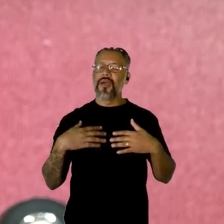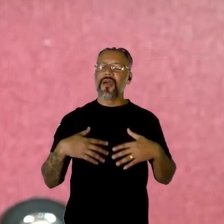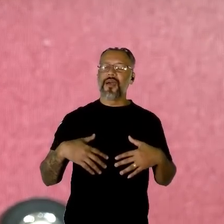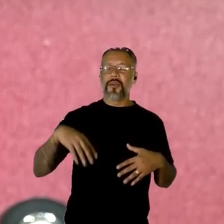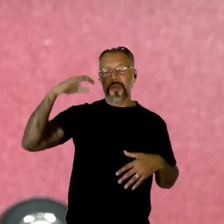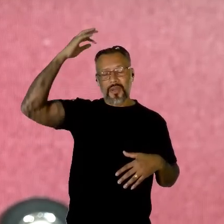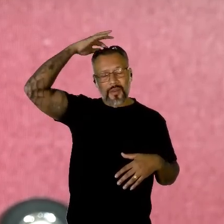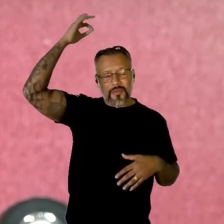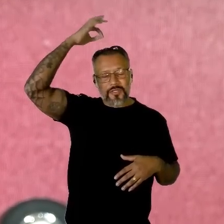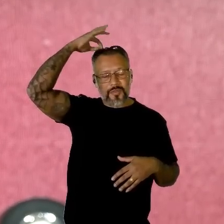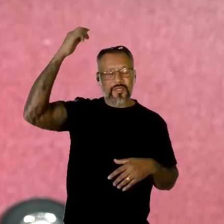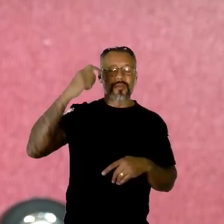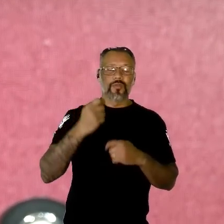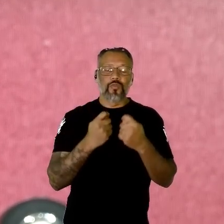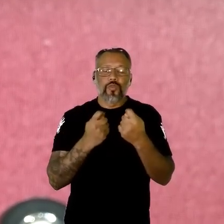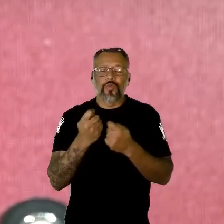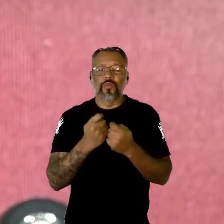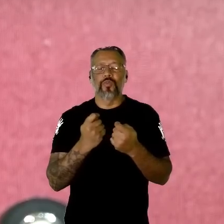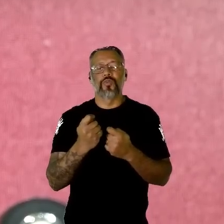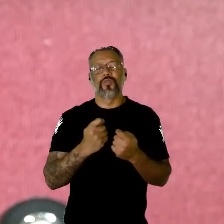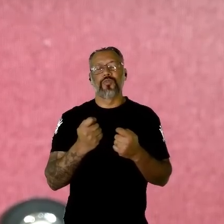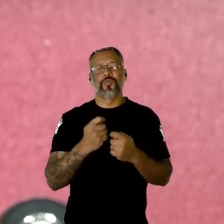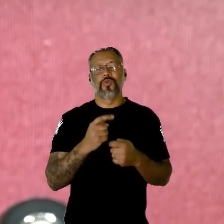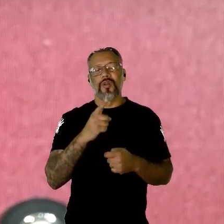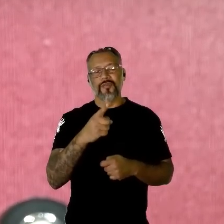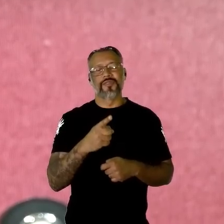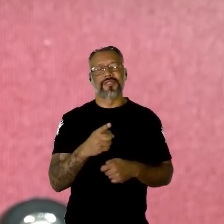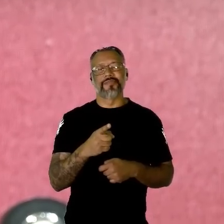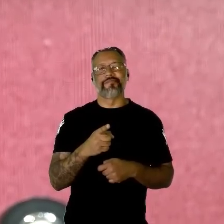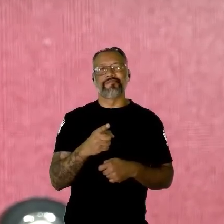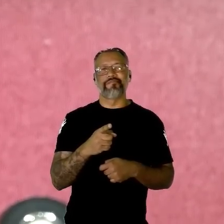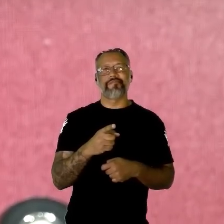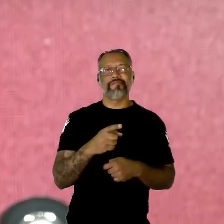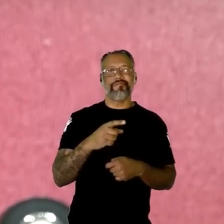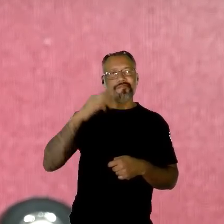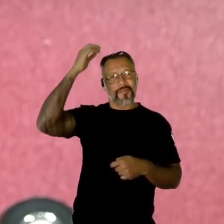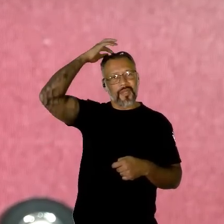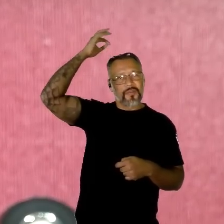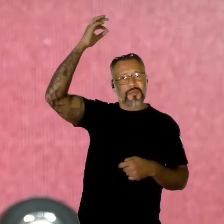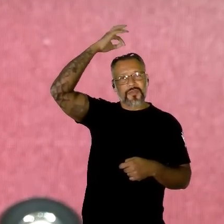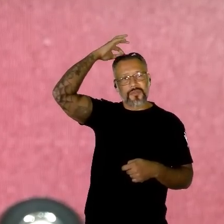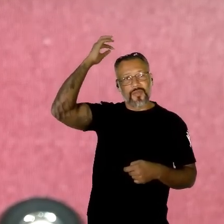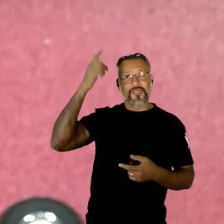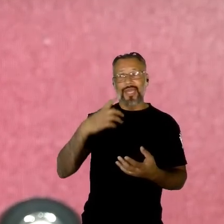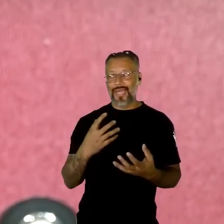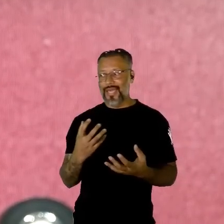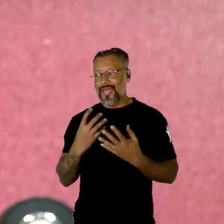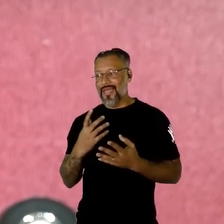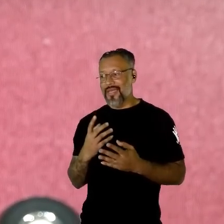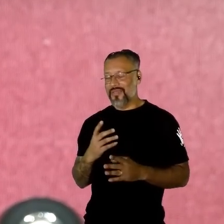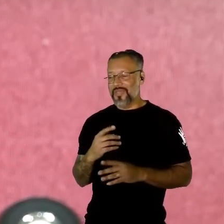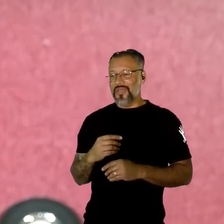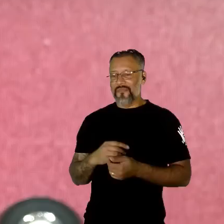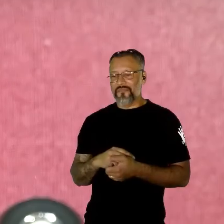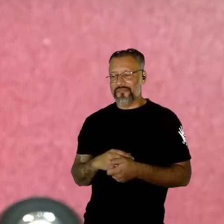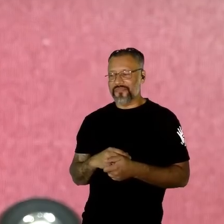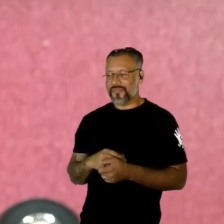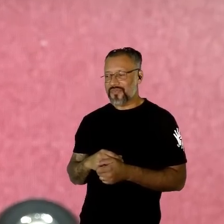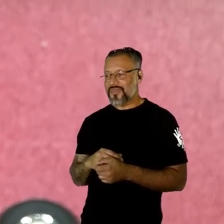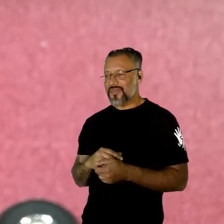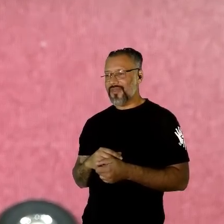quando eu tenho vontade de falar mal de alguém fazer fofoca o espírito de repente me faz morder a língua é uma dor terrível faz morder o céu da boca